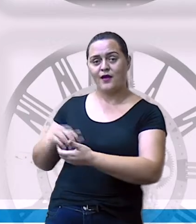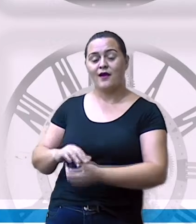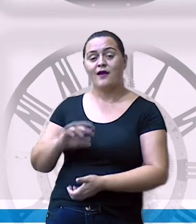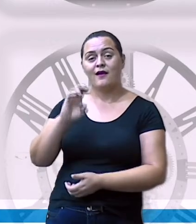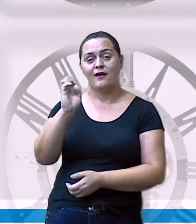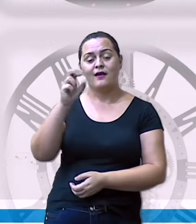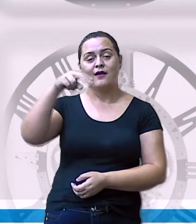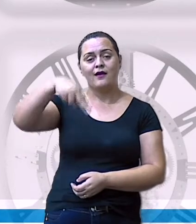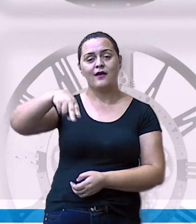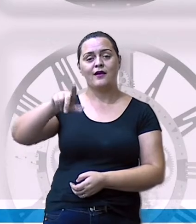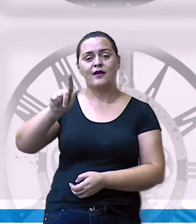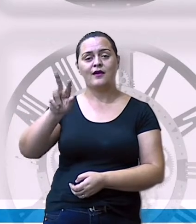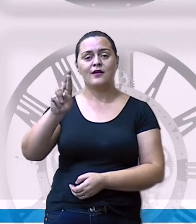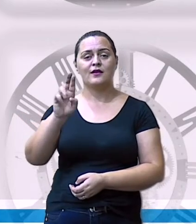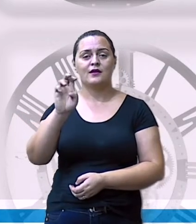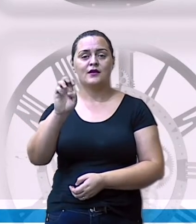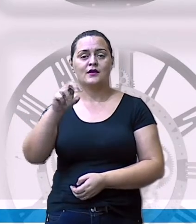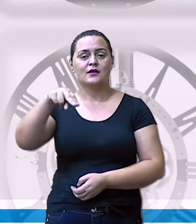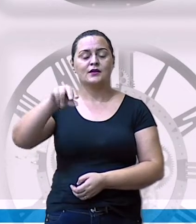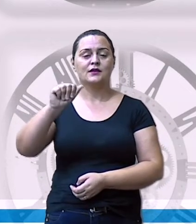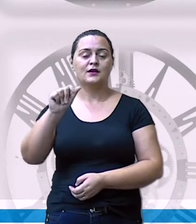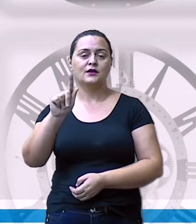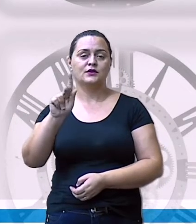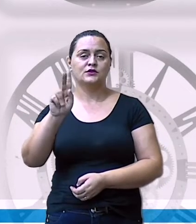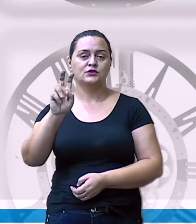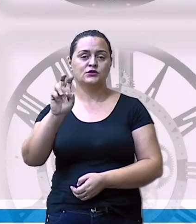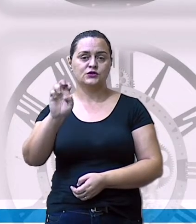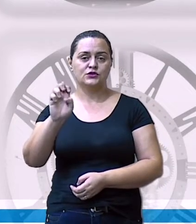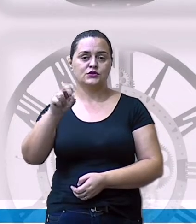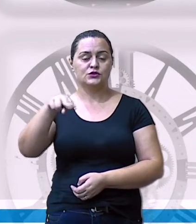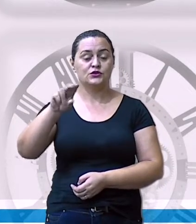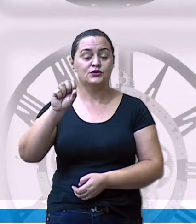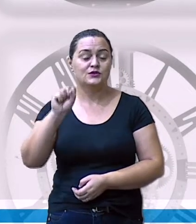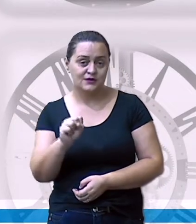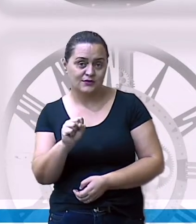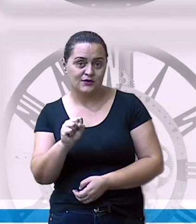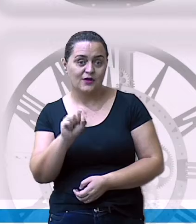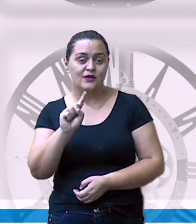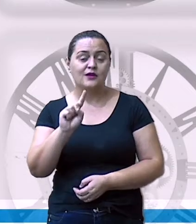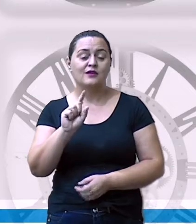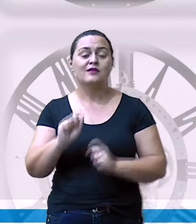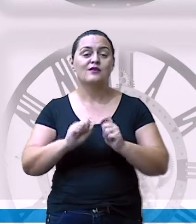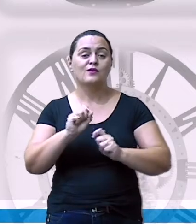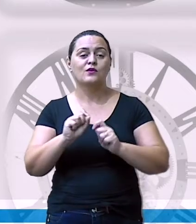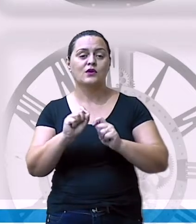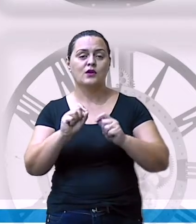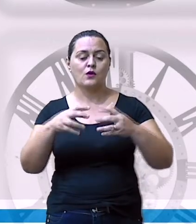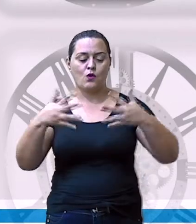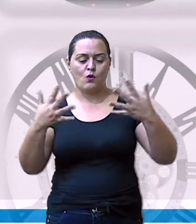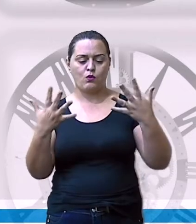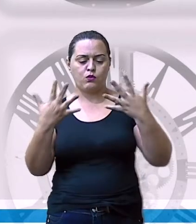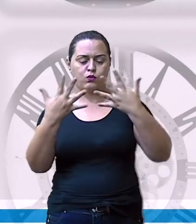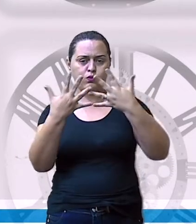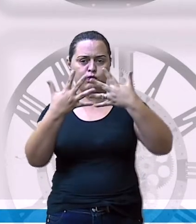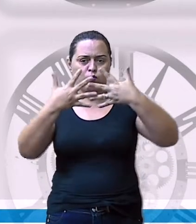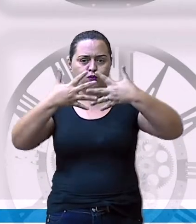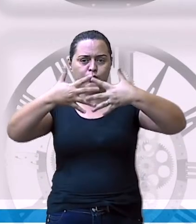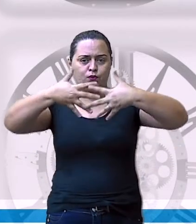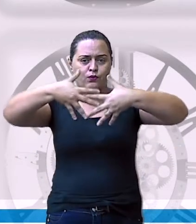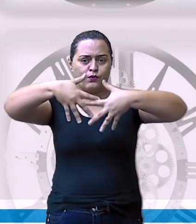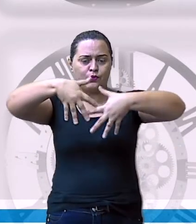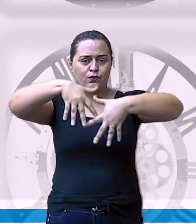as roldanas, uma ajuda a outra e quebra este peso pela metade, o esforço, não é mesmo? Aqui